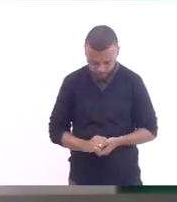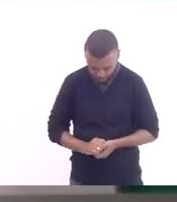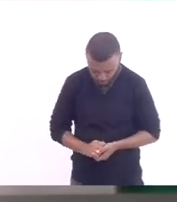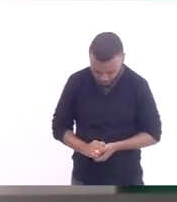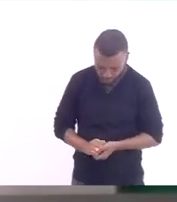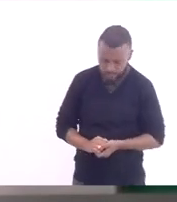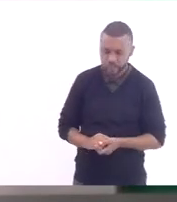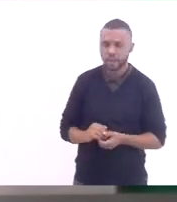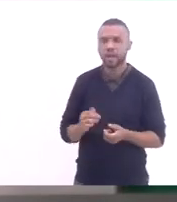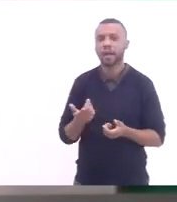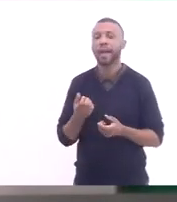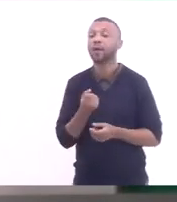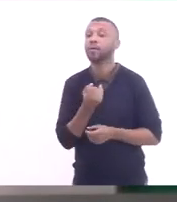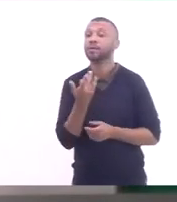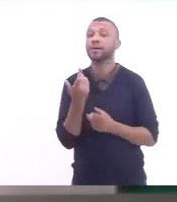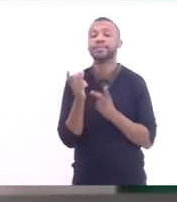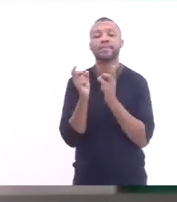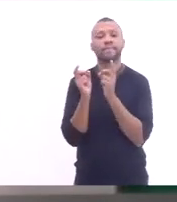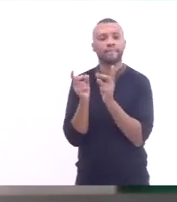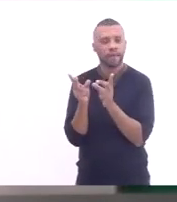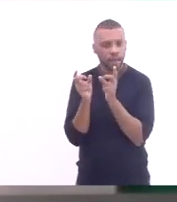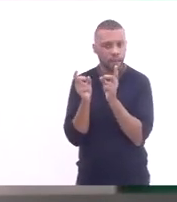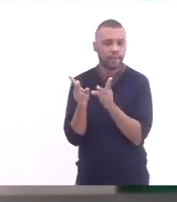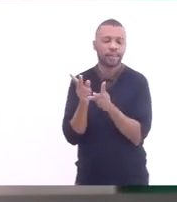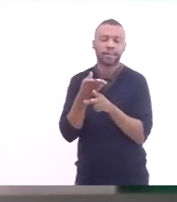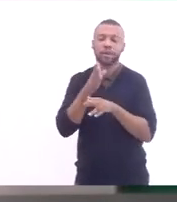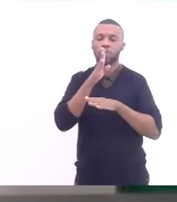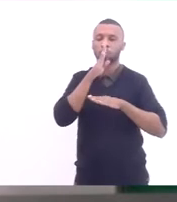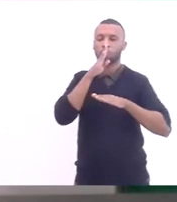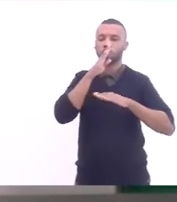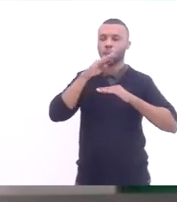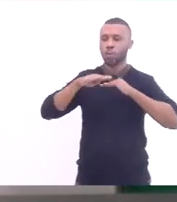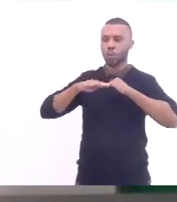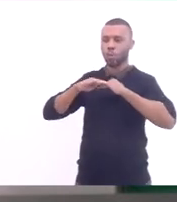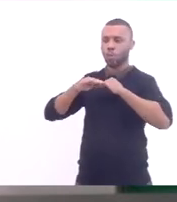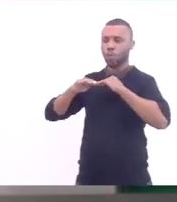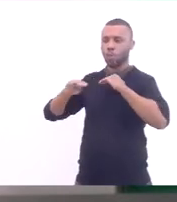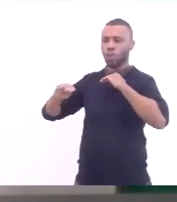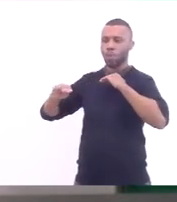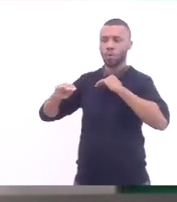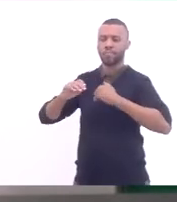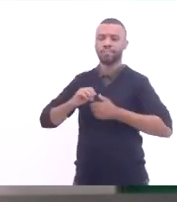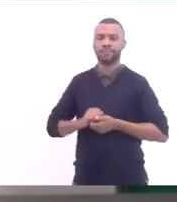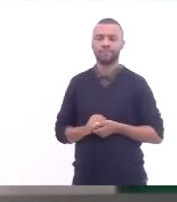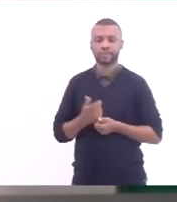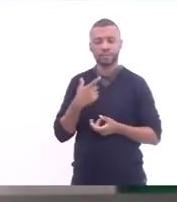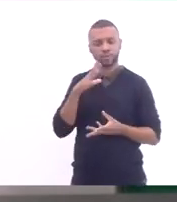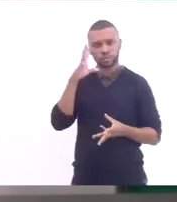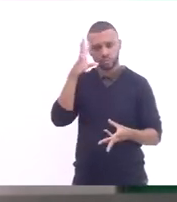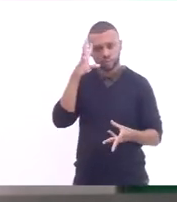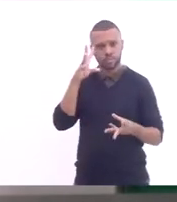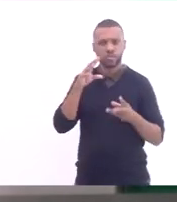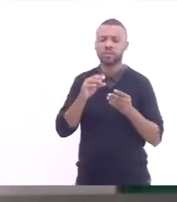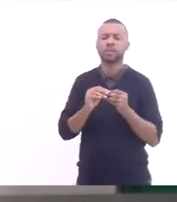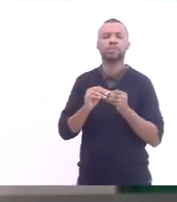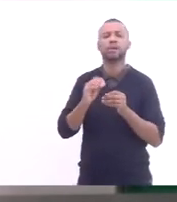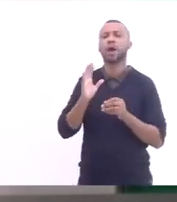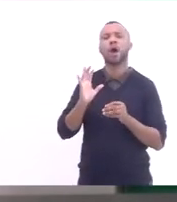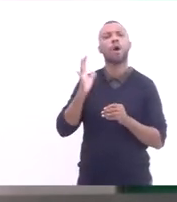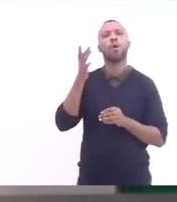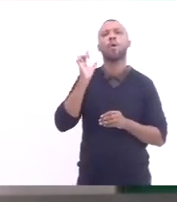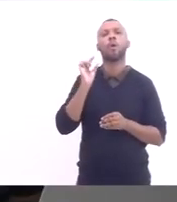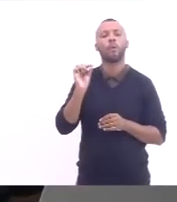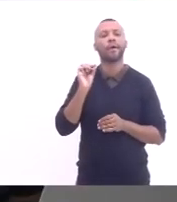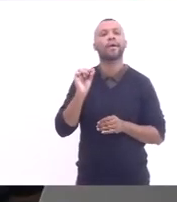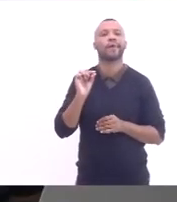O volume de vendas está estável. E, no meu entendimento, mantido o